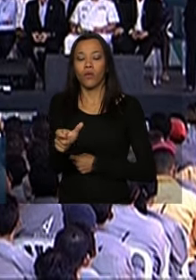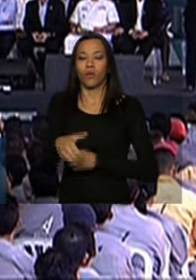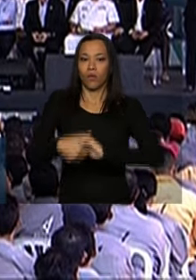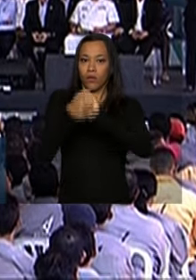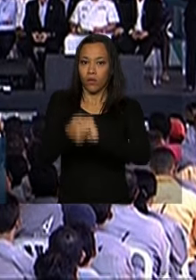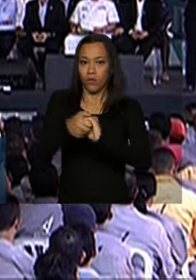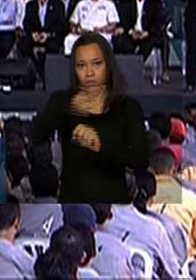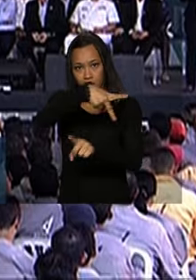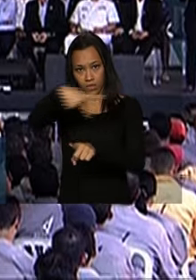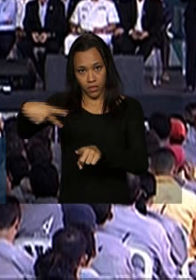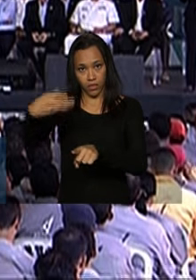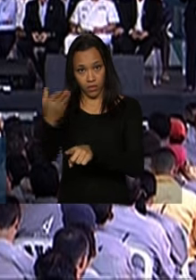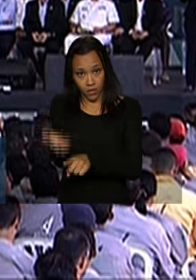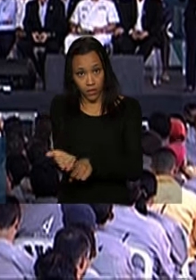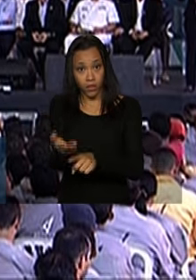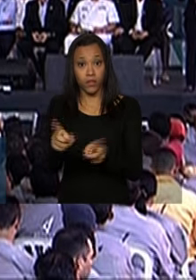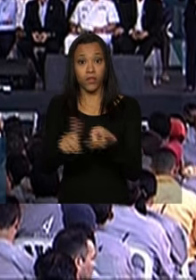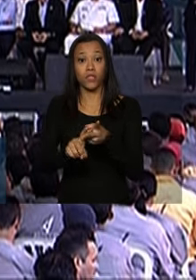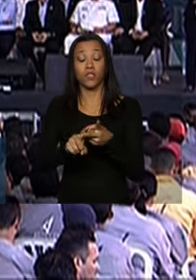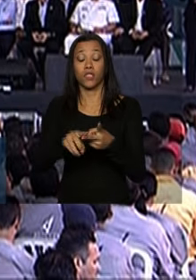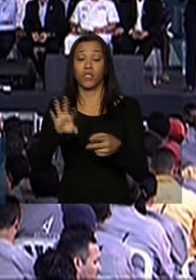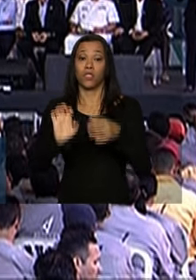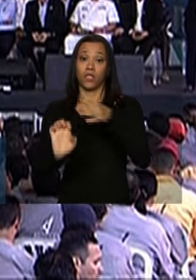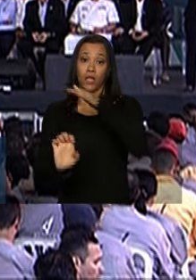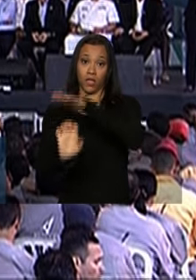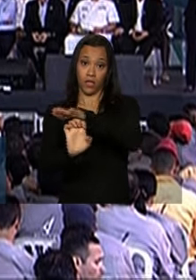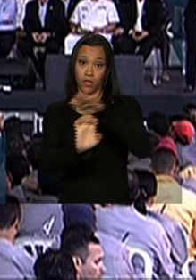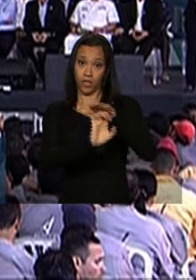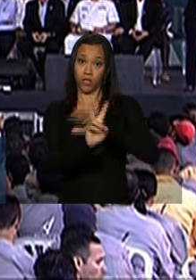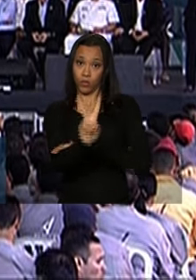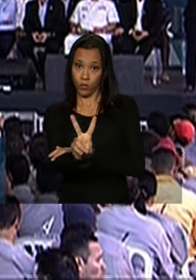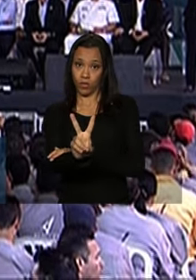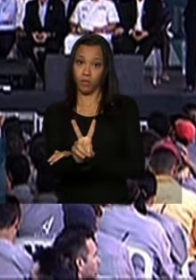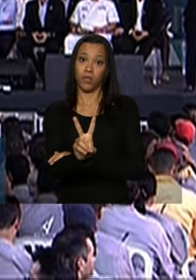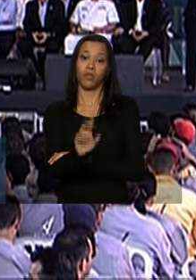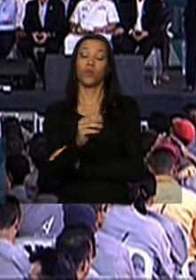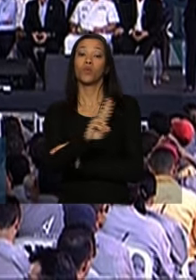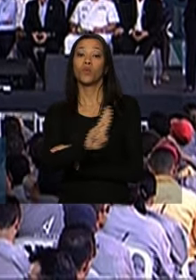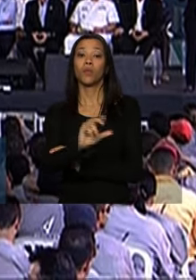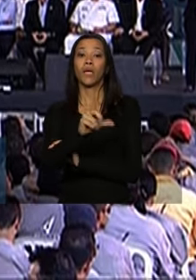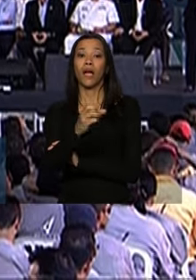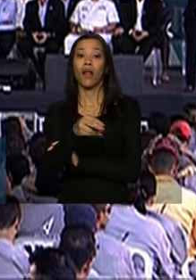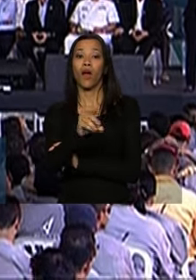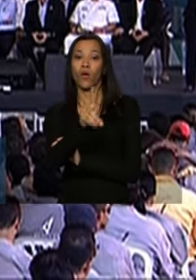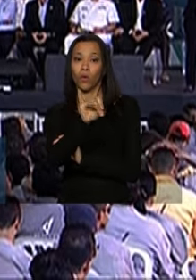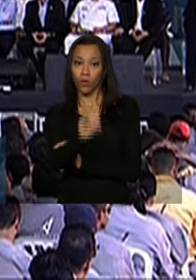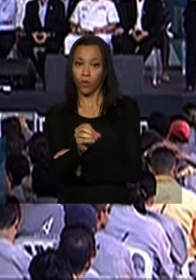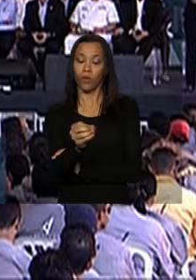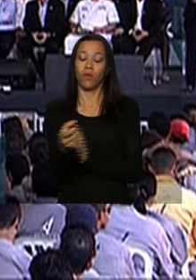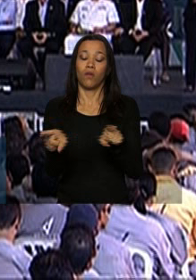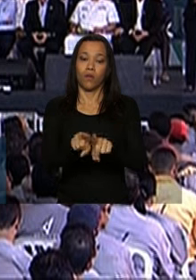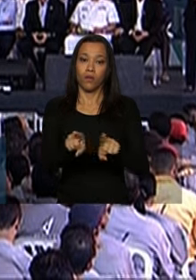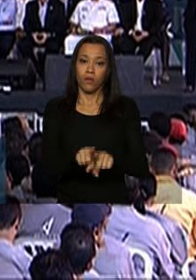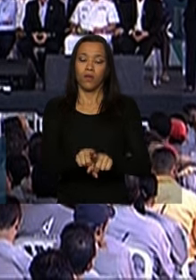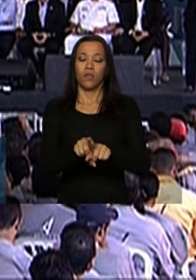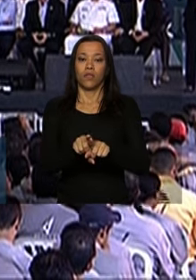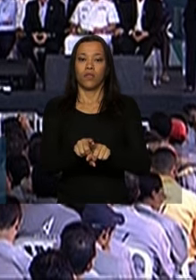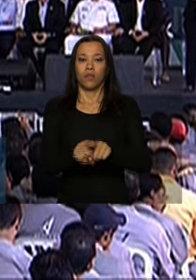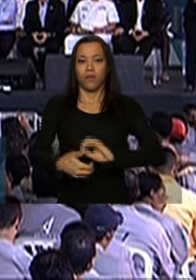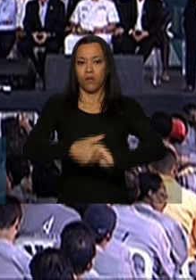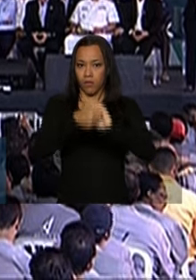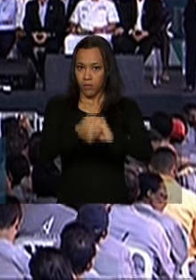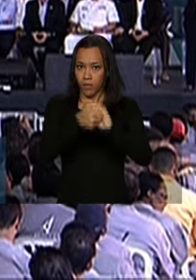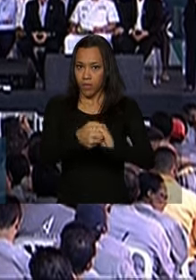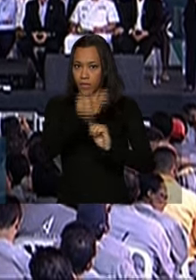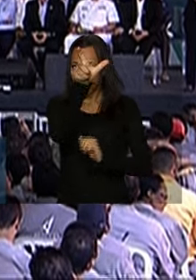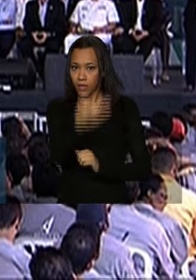Aldemir Mendini, e o presidente da Transpetro, Cláudio Campos. Cumprimentar